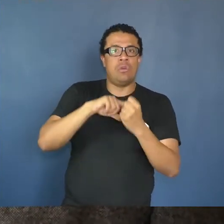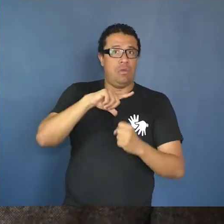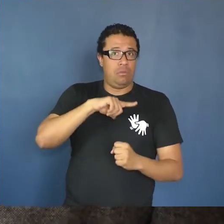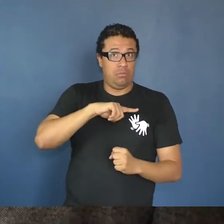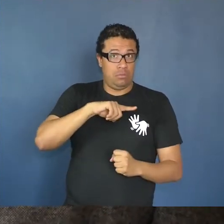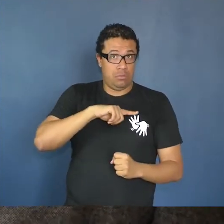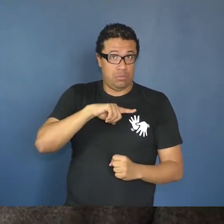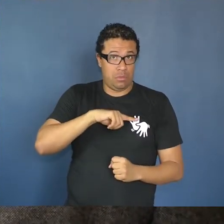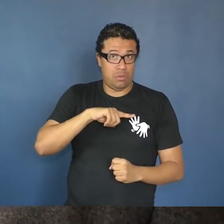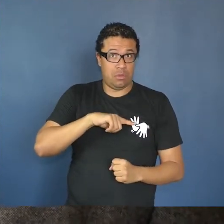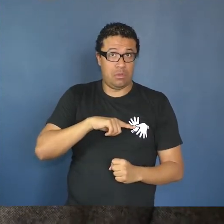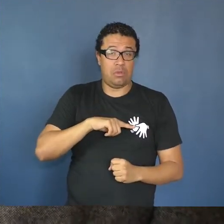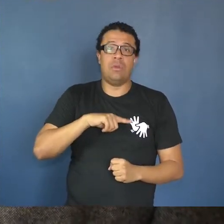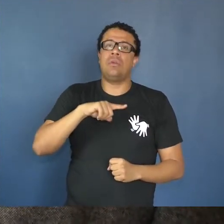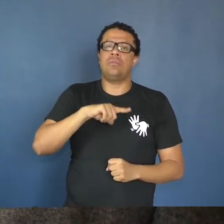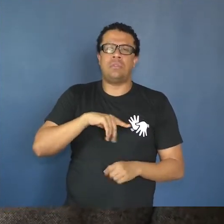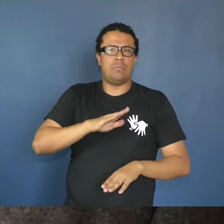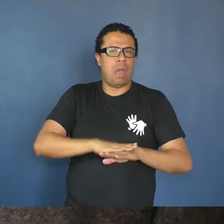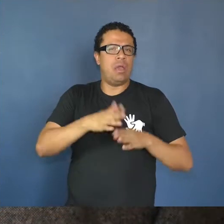aprimoramento,